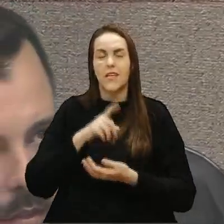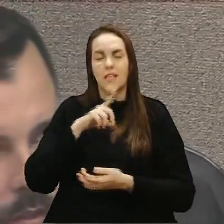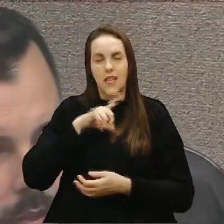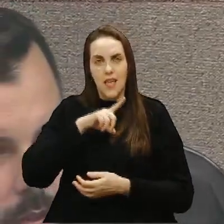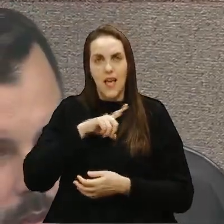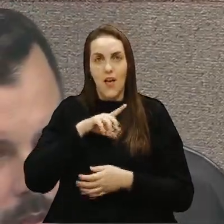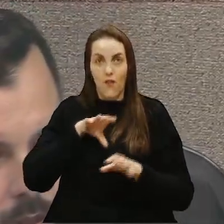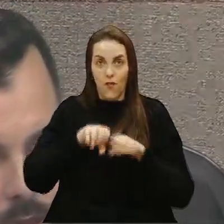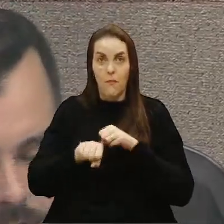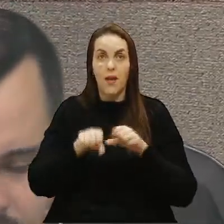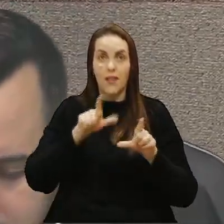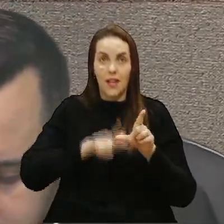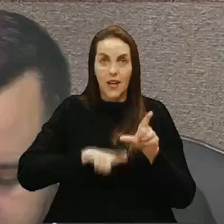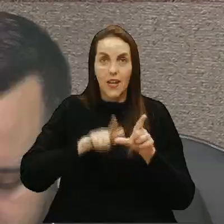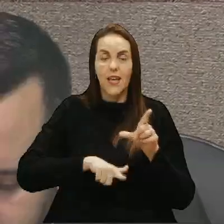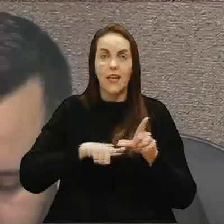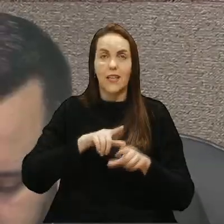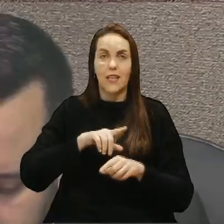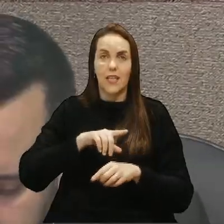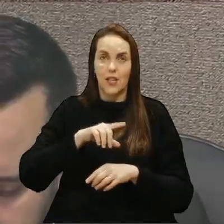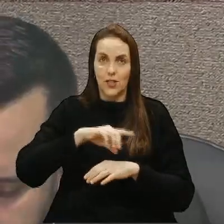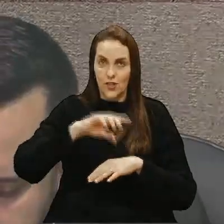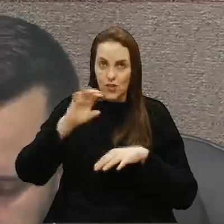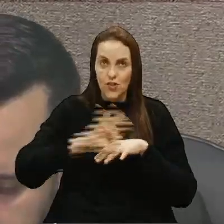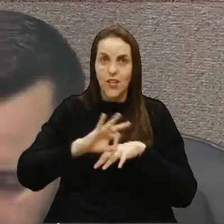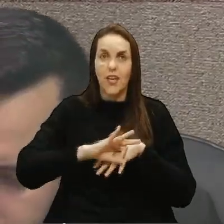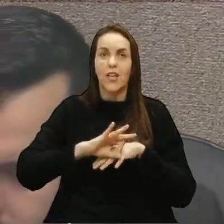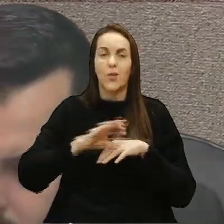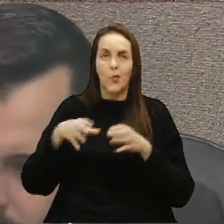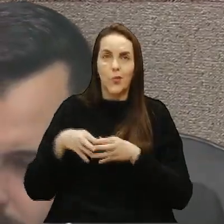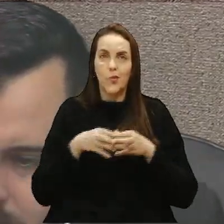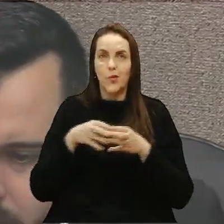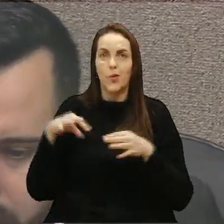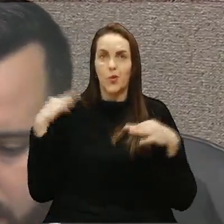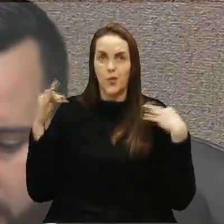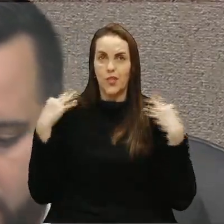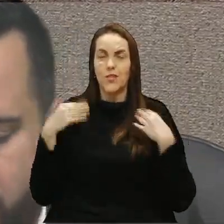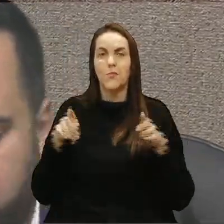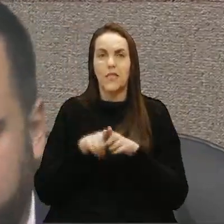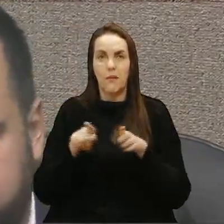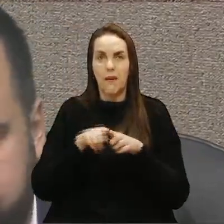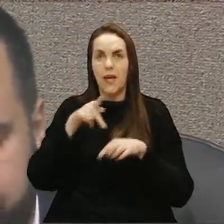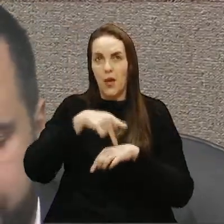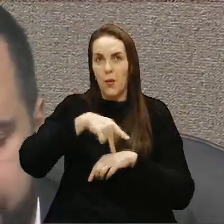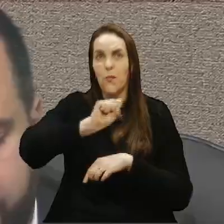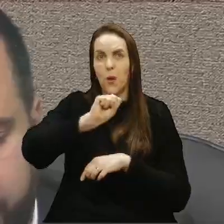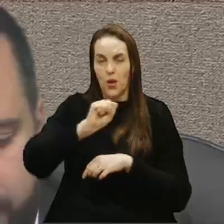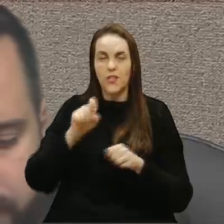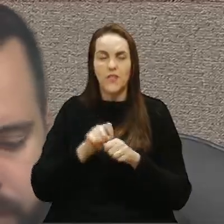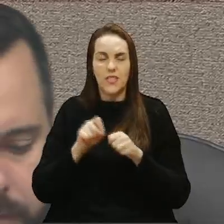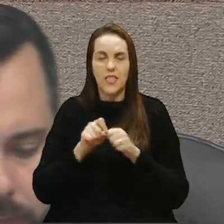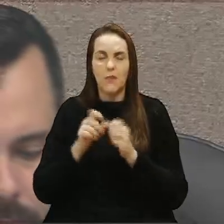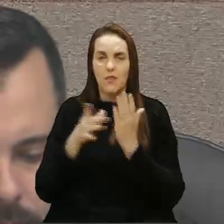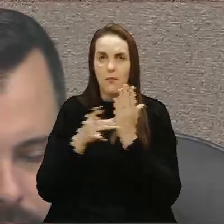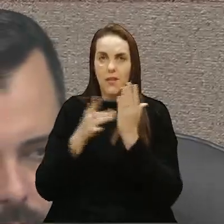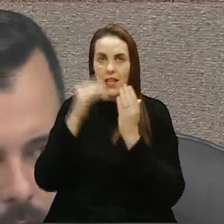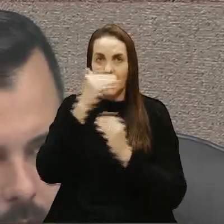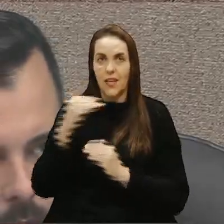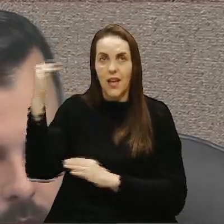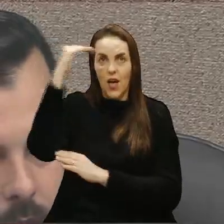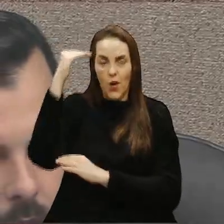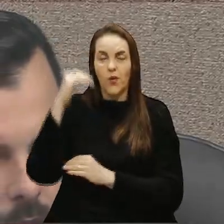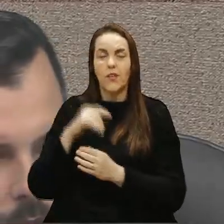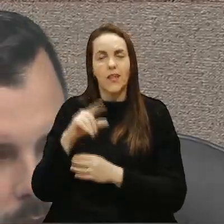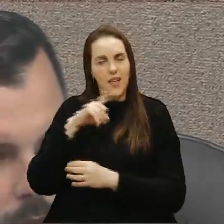em letras, em direito, em turismo, inclusive o que também nos une, uma pós-graduação em altas habilidades de superdotação. Parabéns,